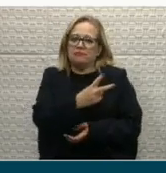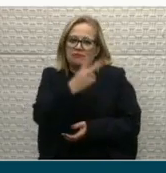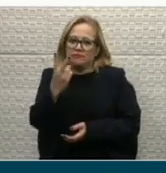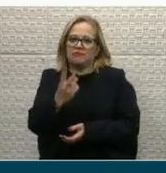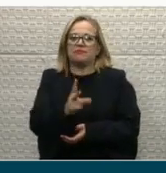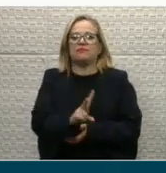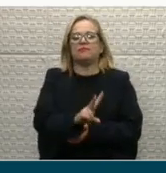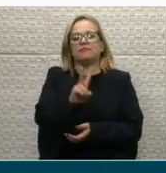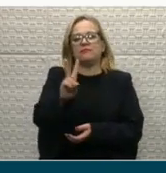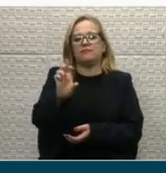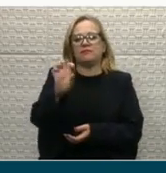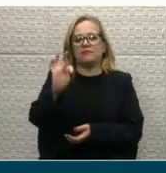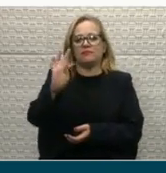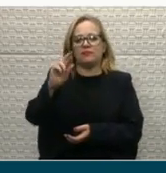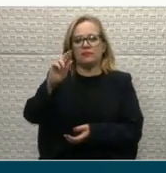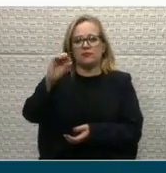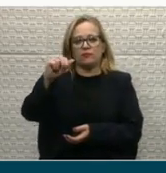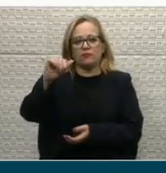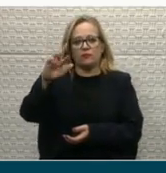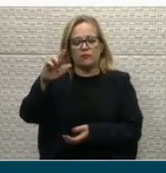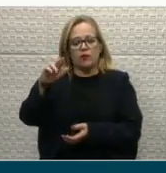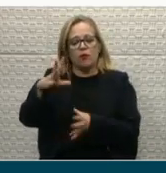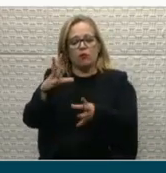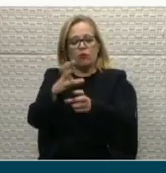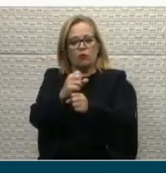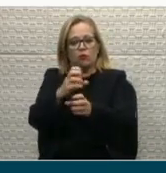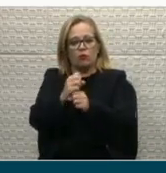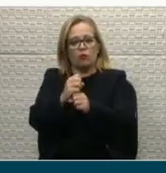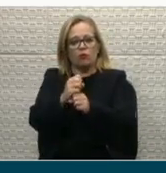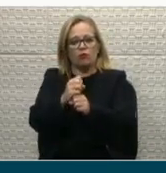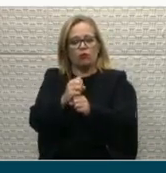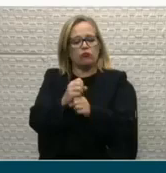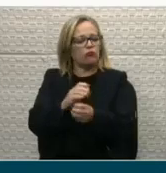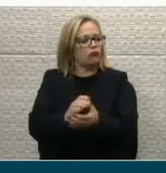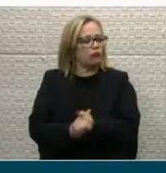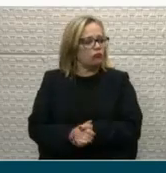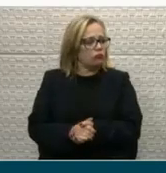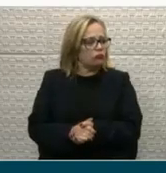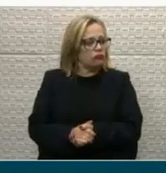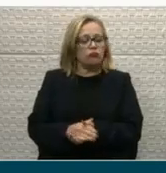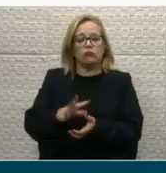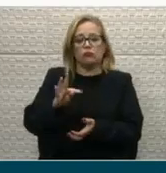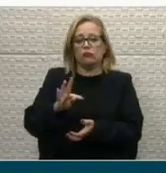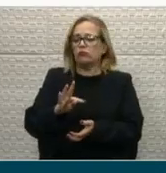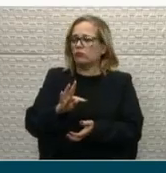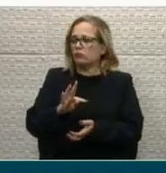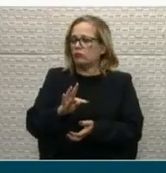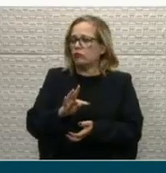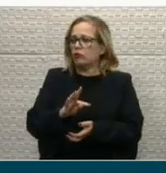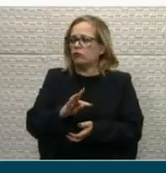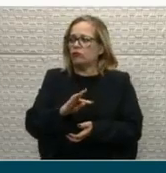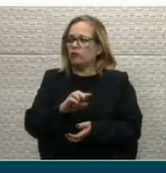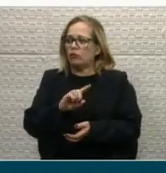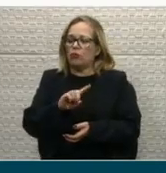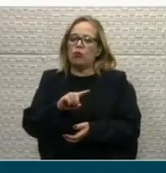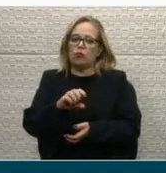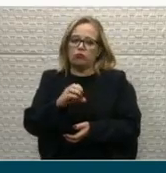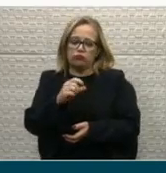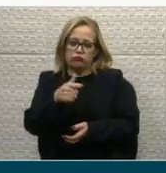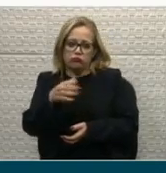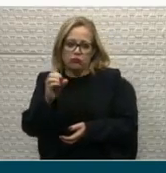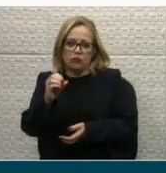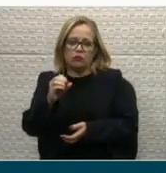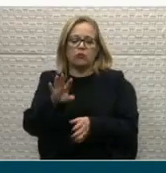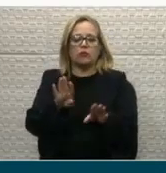vou calcular as imagens. Então, eu calculo o T de 1, 0, calculo o T de 0, 1, que são os vetores